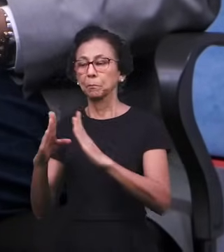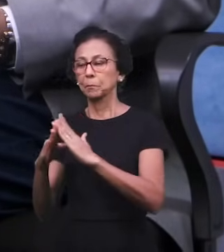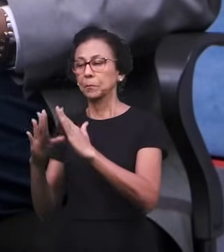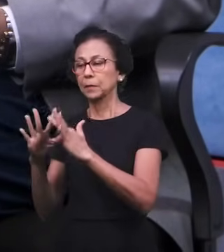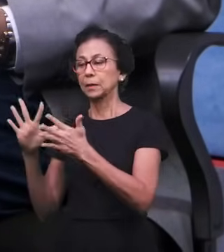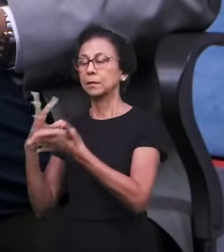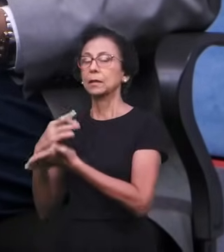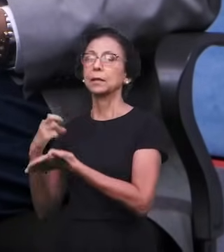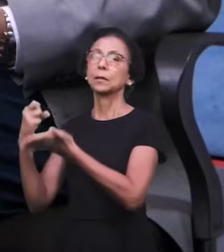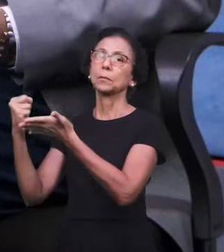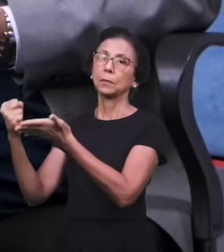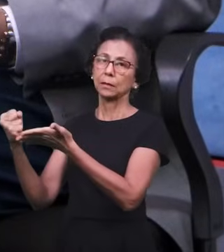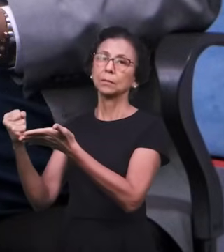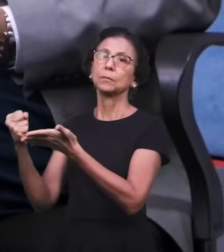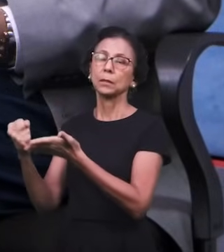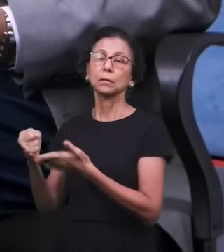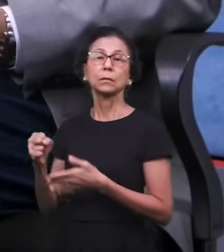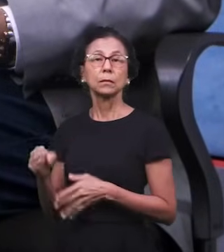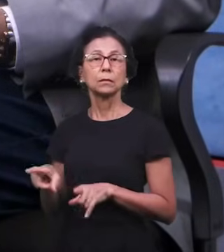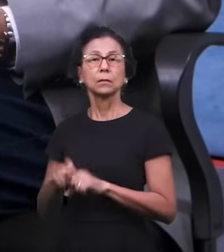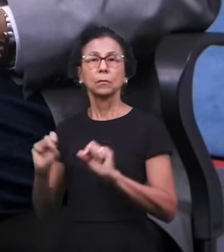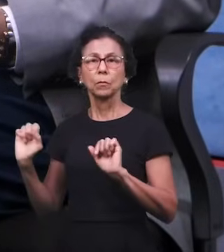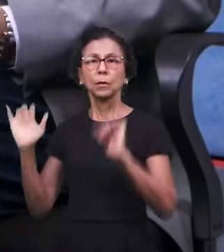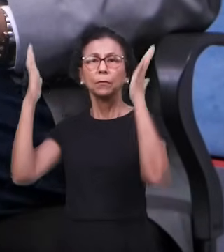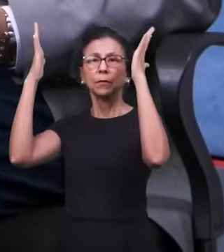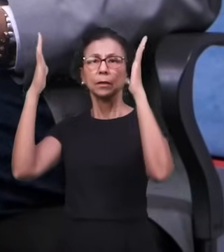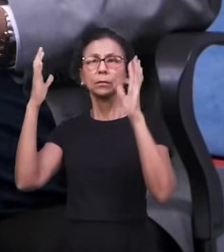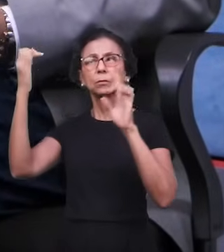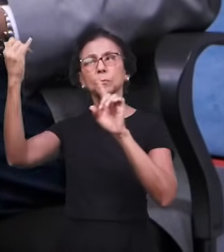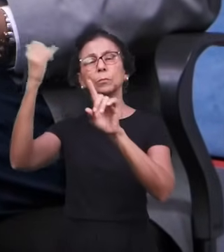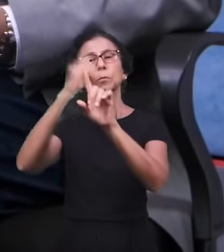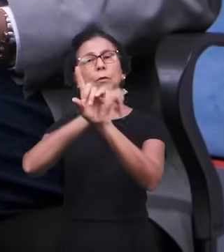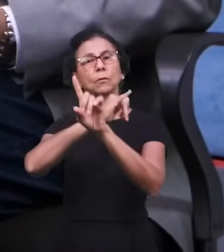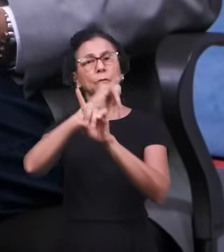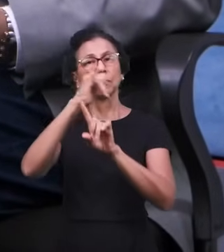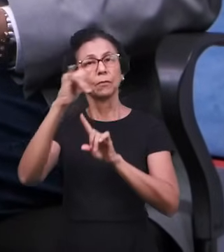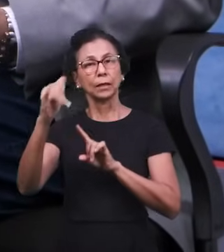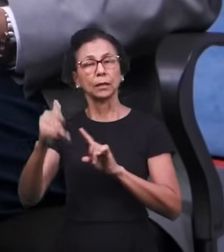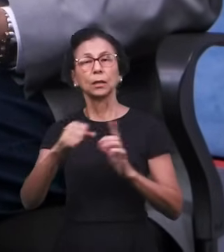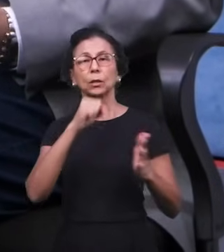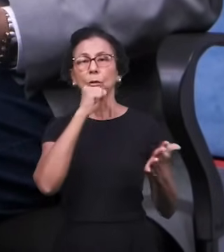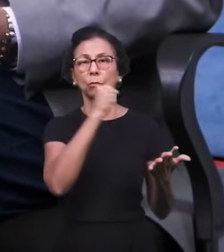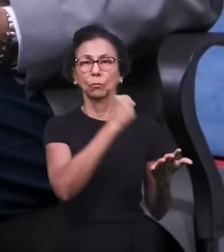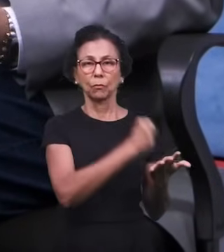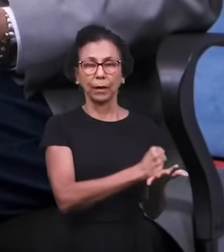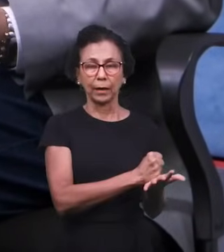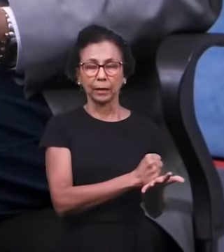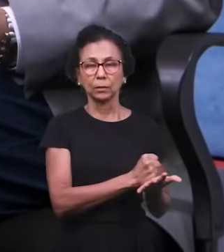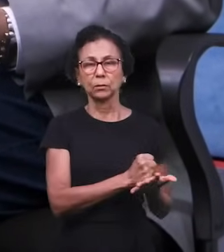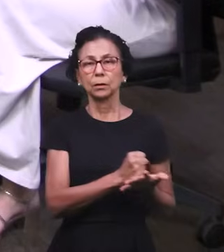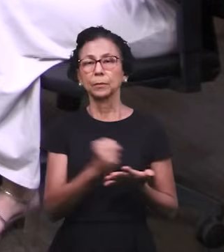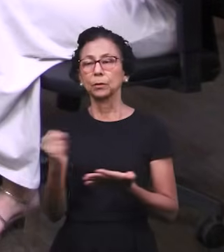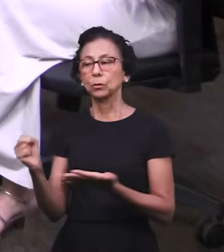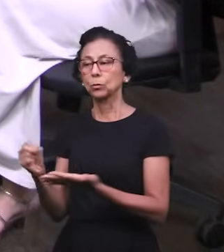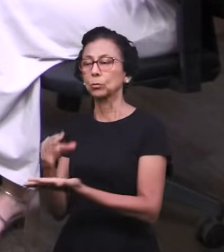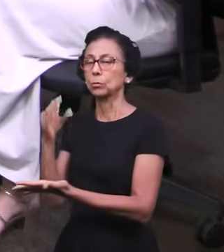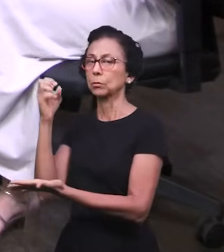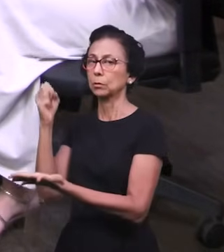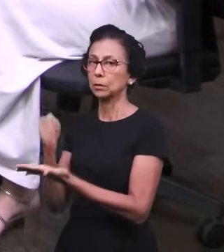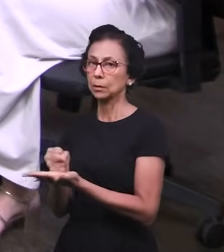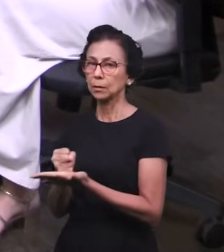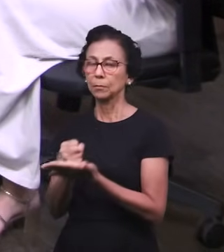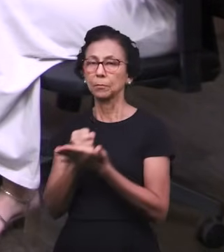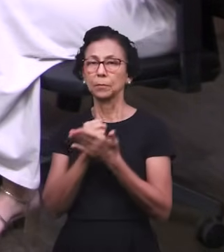Novo Testamento anuncia esse momento. Então, acho que a grande lição que a gente tira dos dois eventos